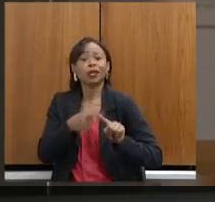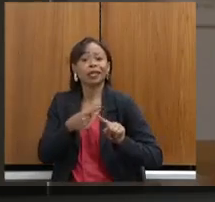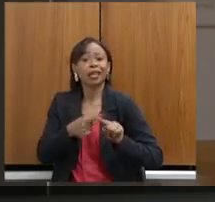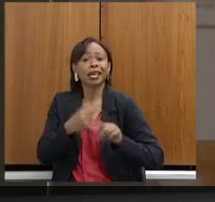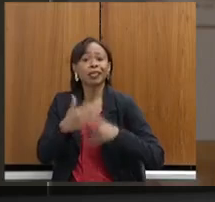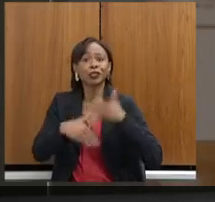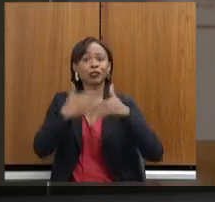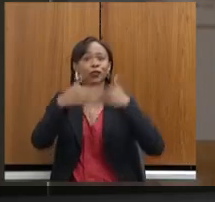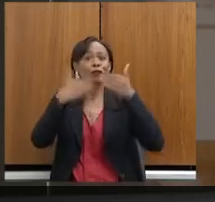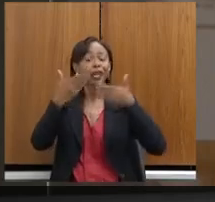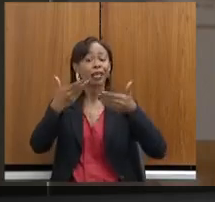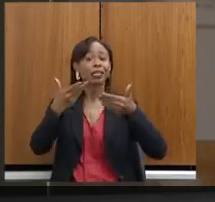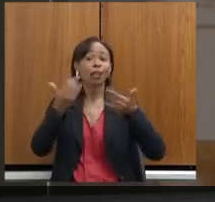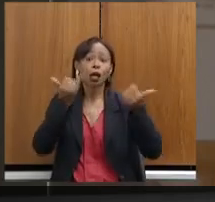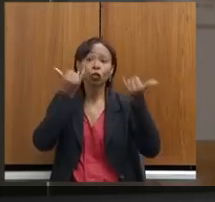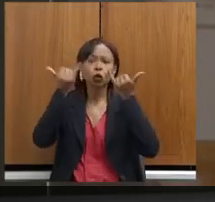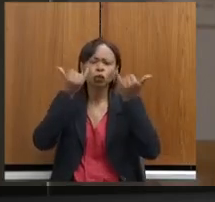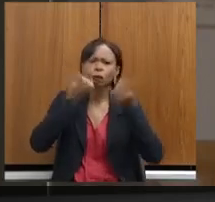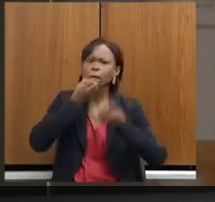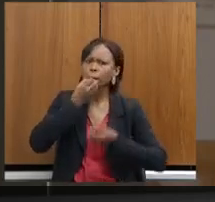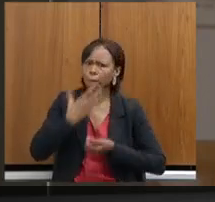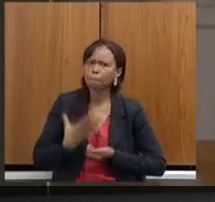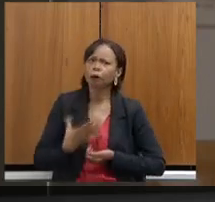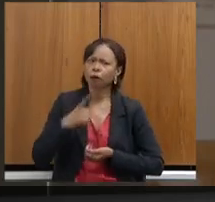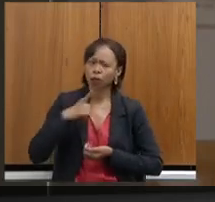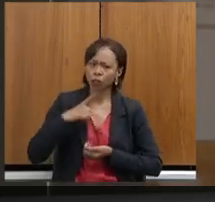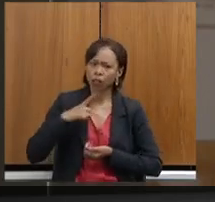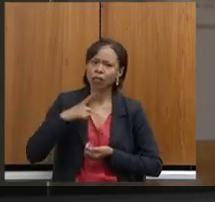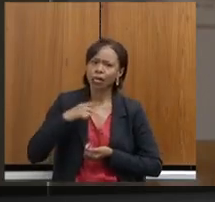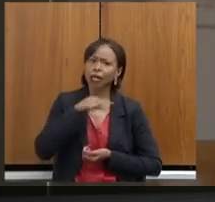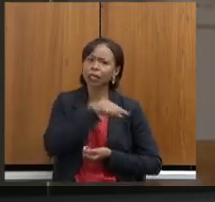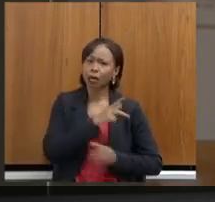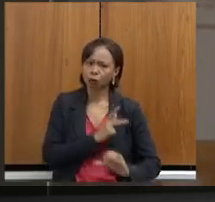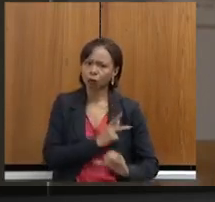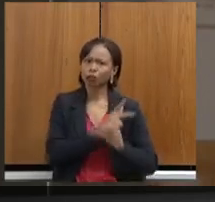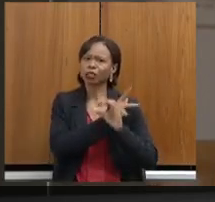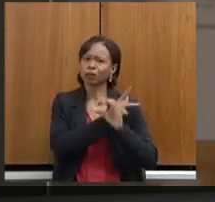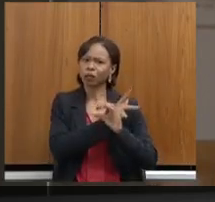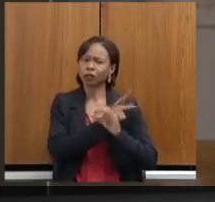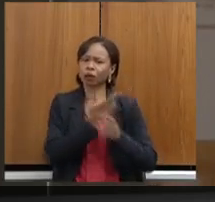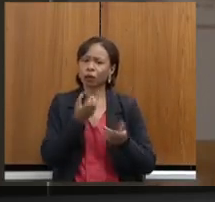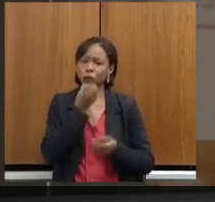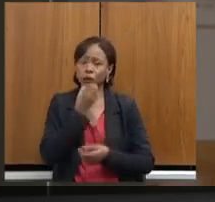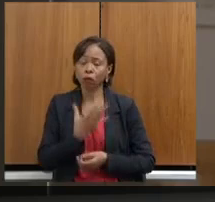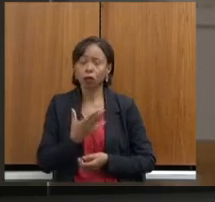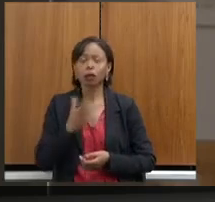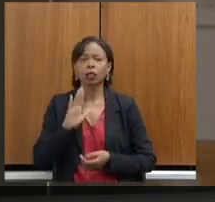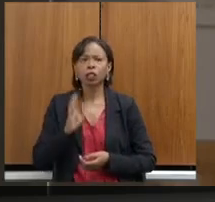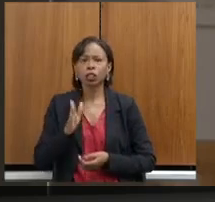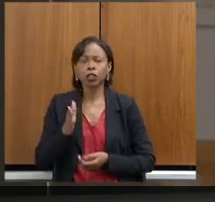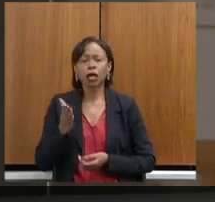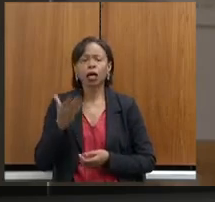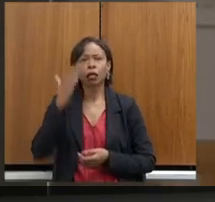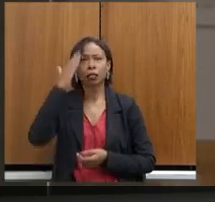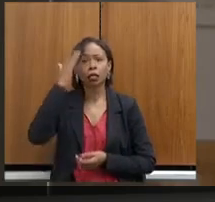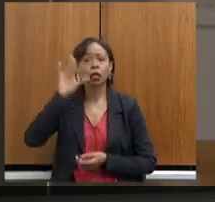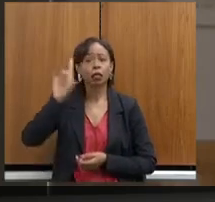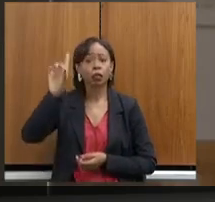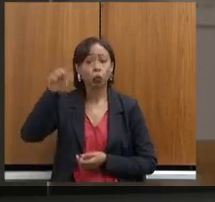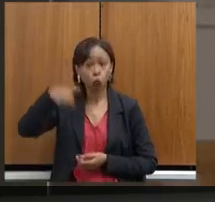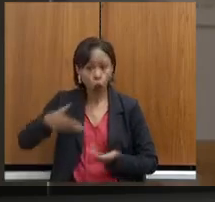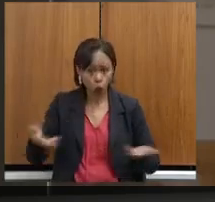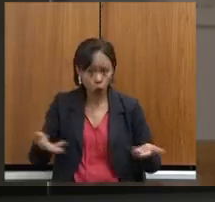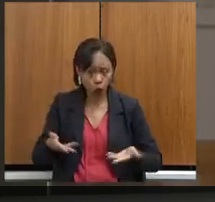braço e das boas notícias que nós temos em relação à polícia civil né Nós graças a Deus